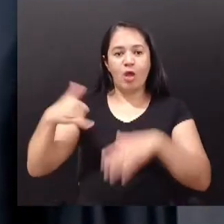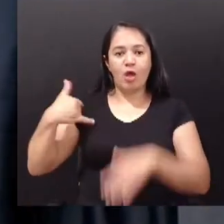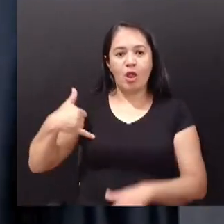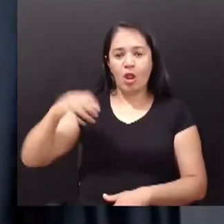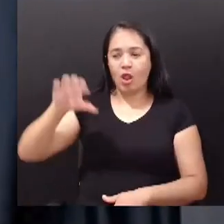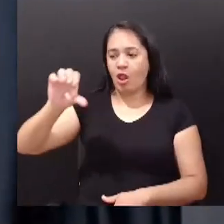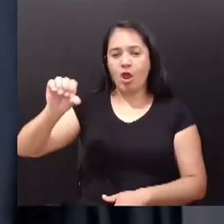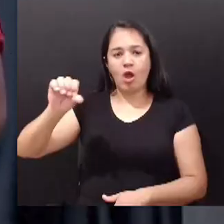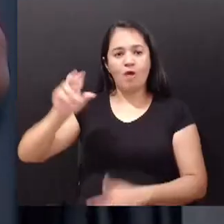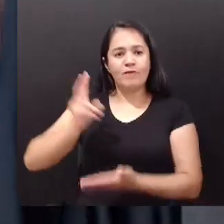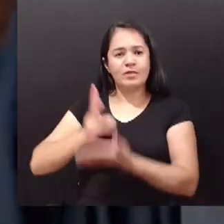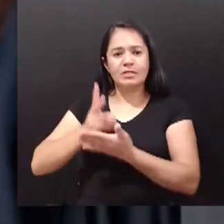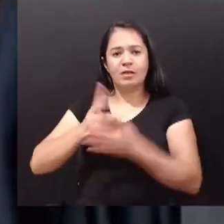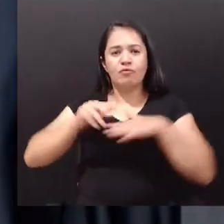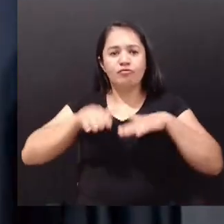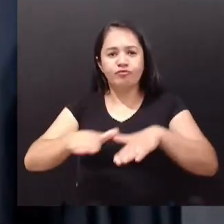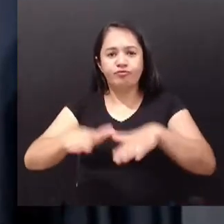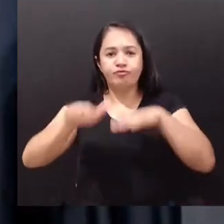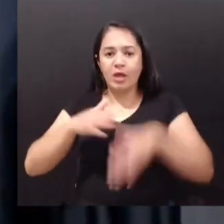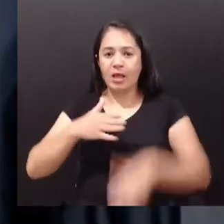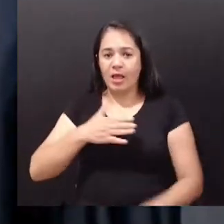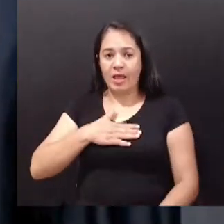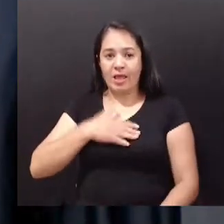repetia. Ela, minha mãe, nossa mãe,